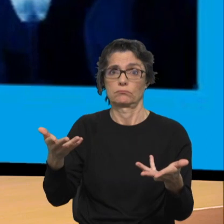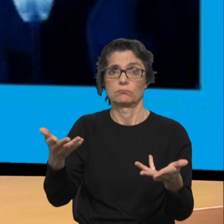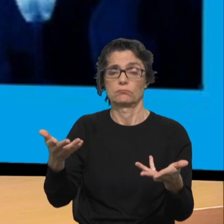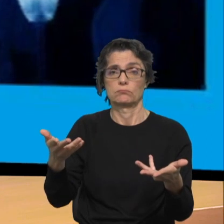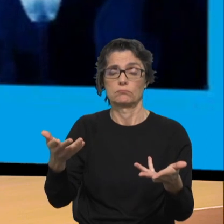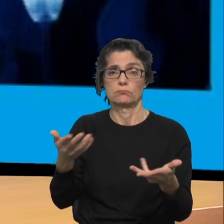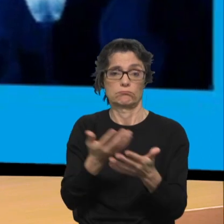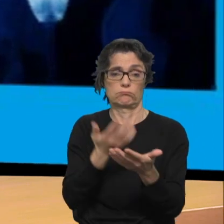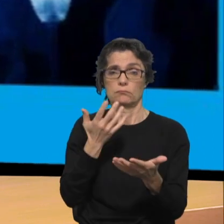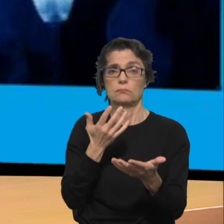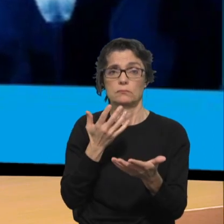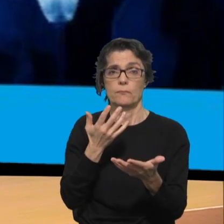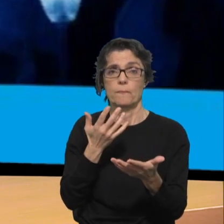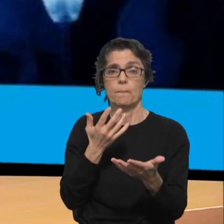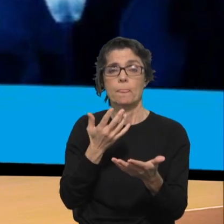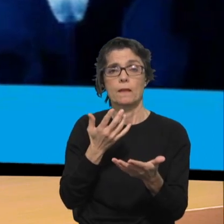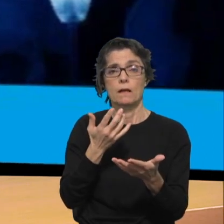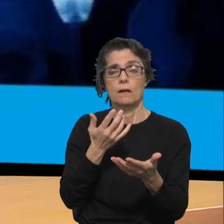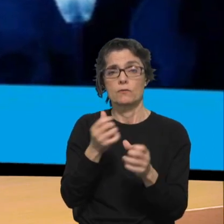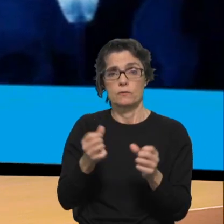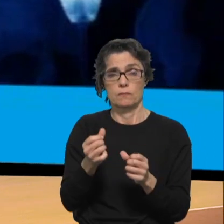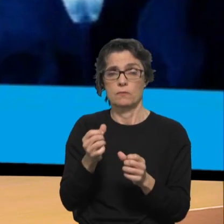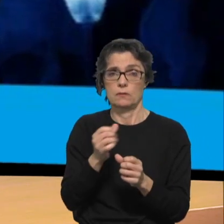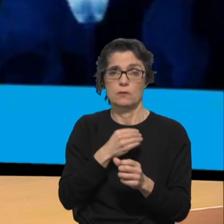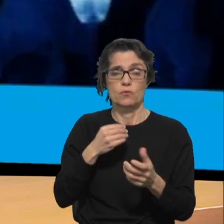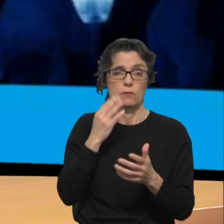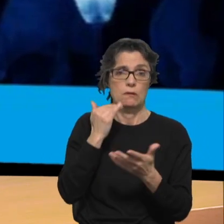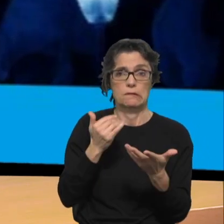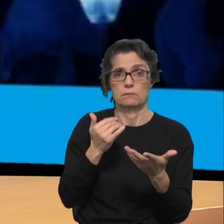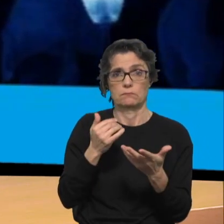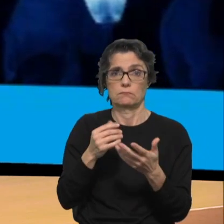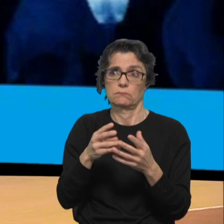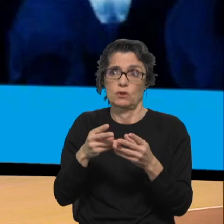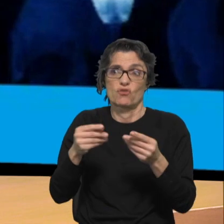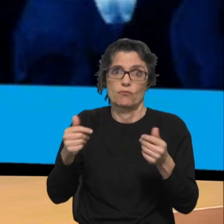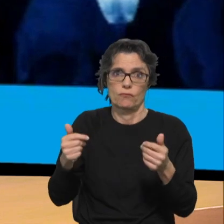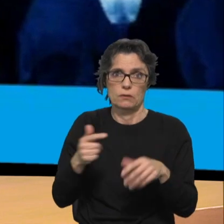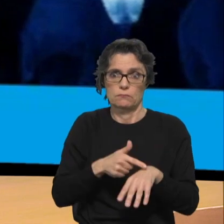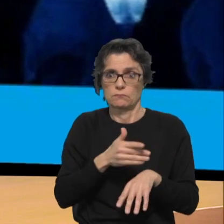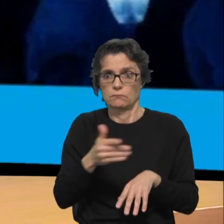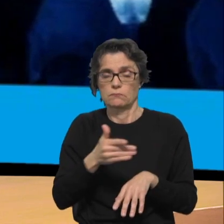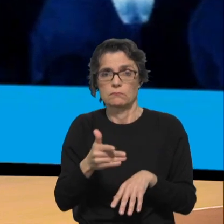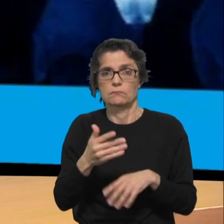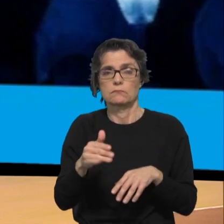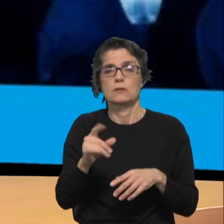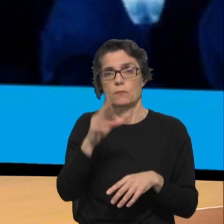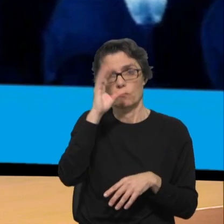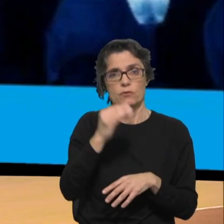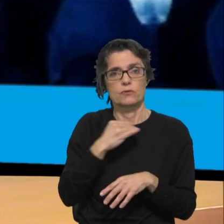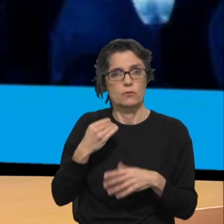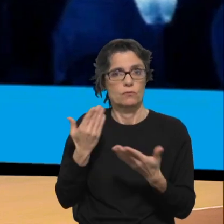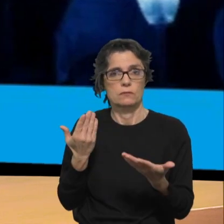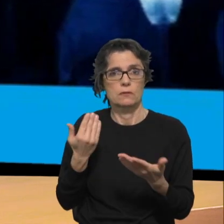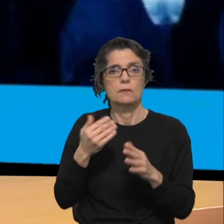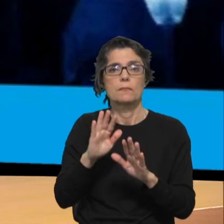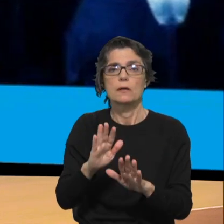o CEO da Saúde tem tentado resolver no curto tempo de mandato que tem, assim como Ministro da Saúde.